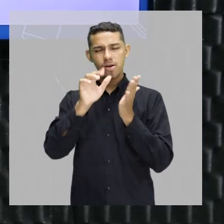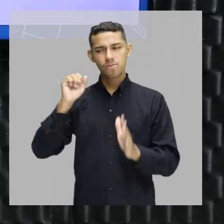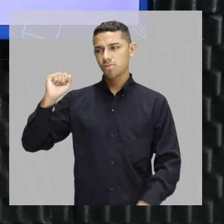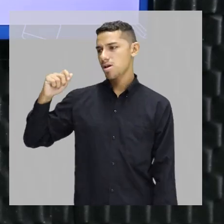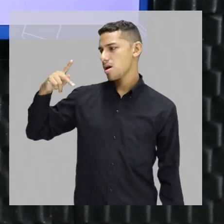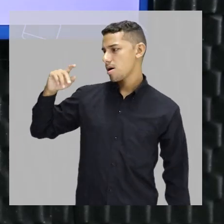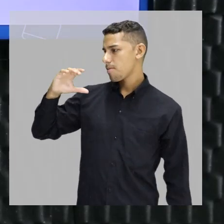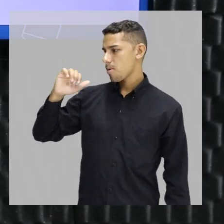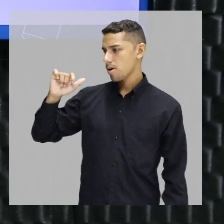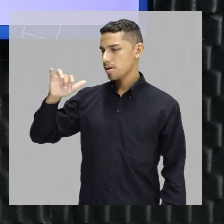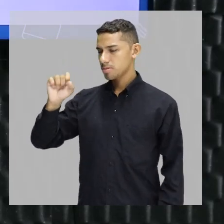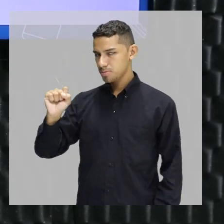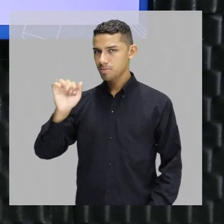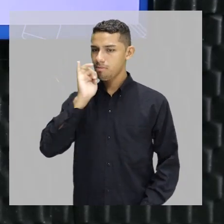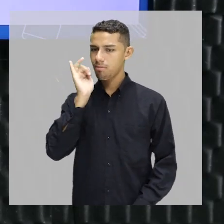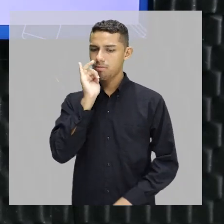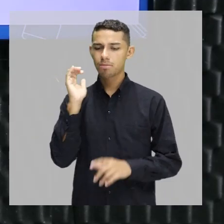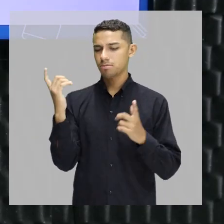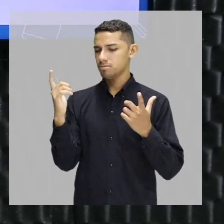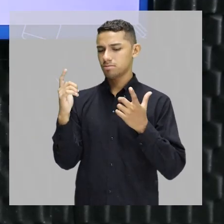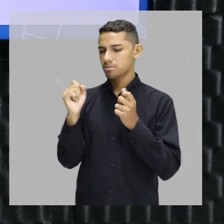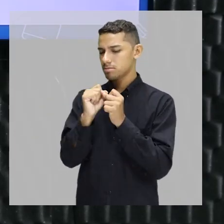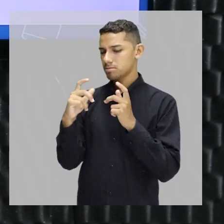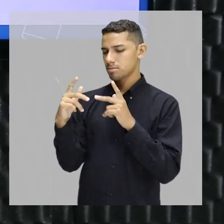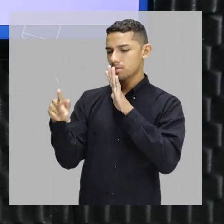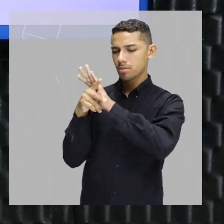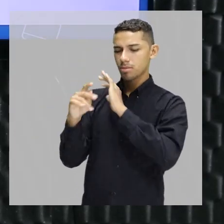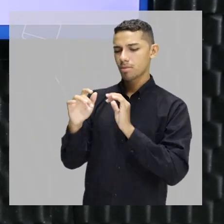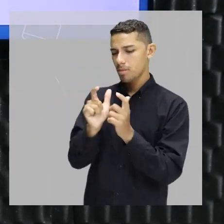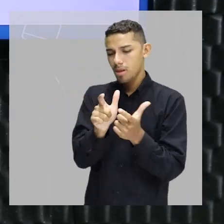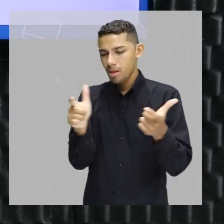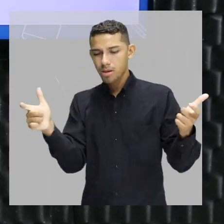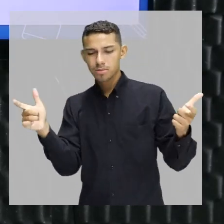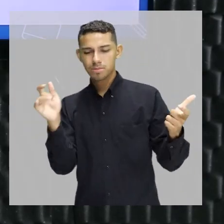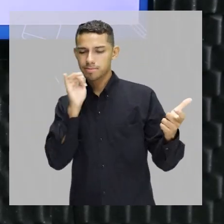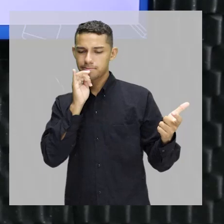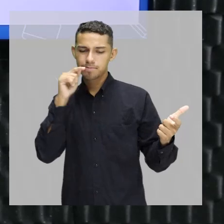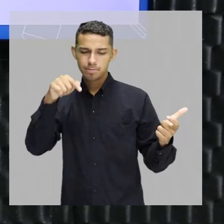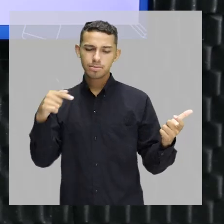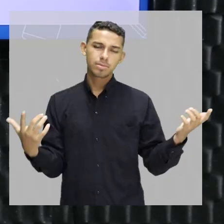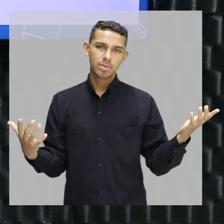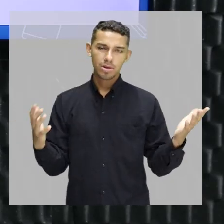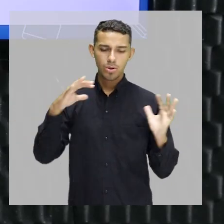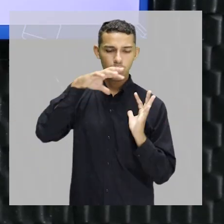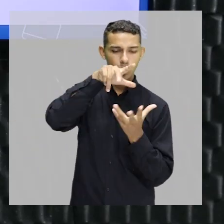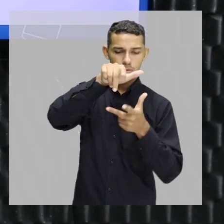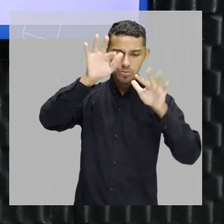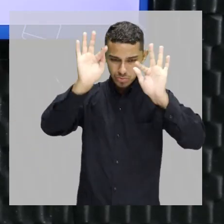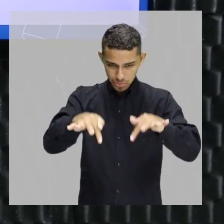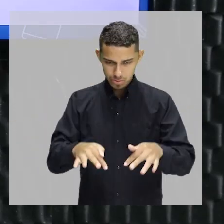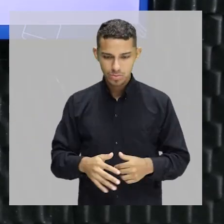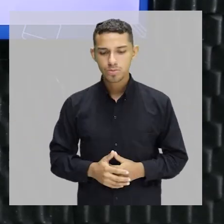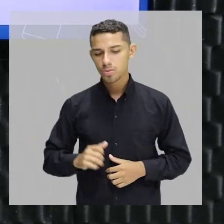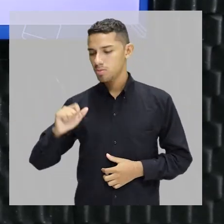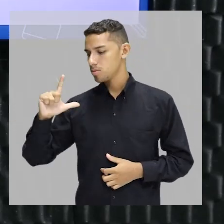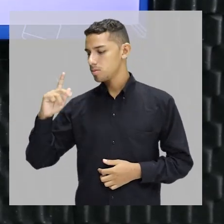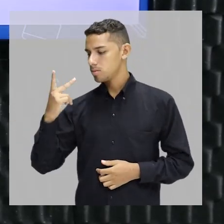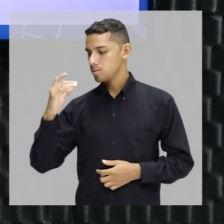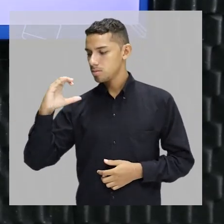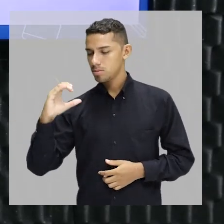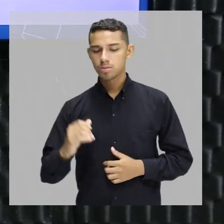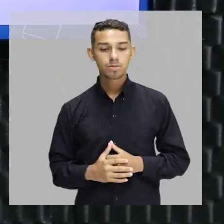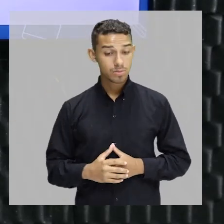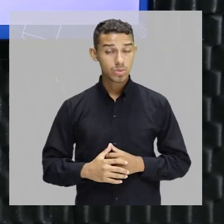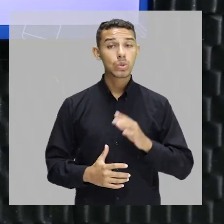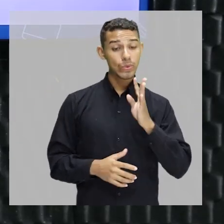que foram espalhadas aí sobre esse grande acelerador de partículas aí que é o LHC, ok? Bom, e nós sabemos